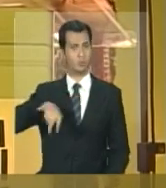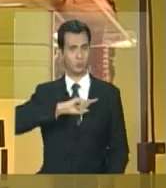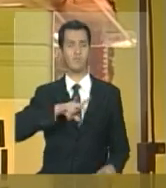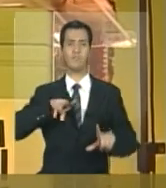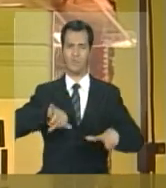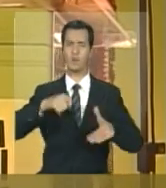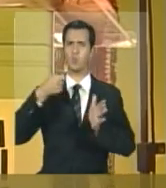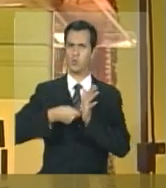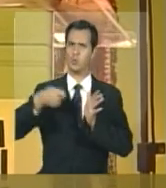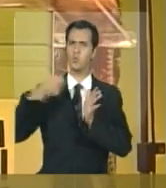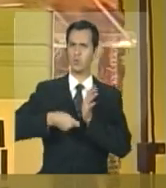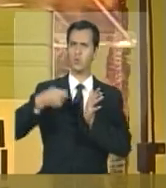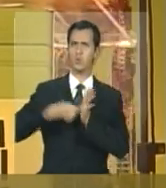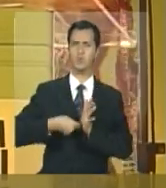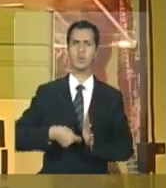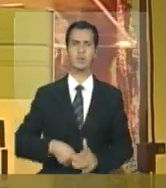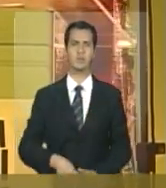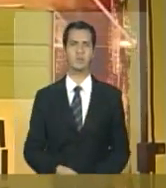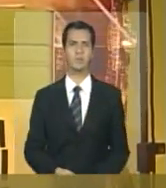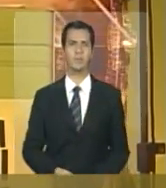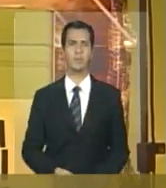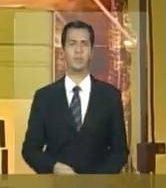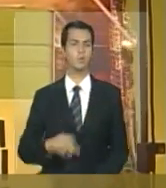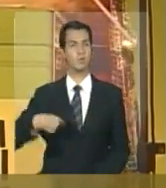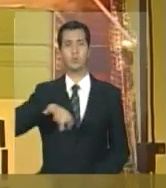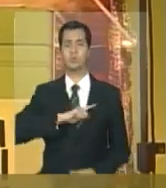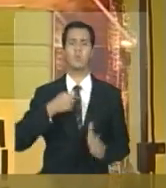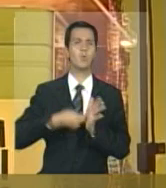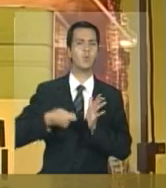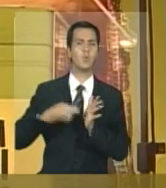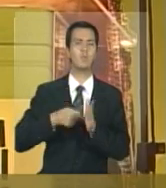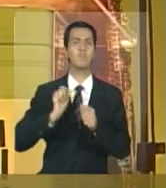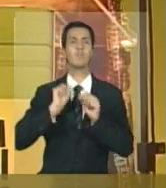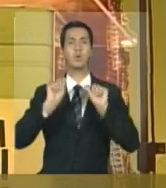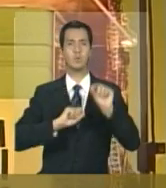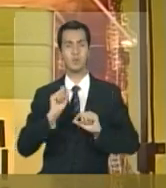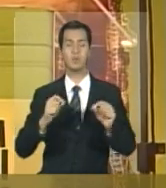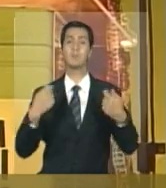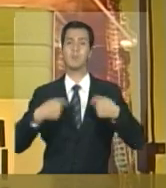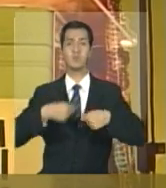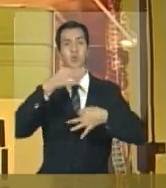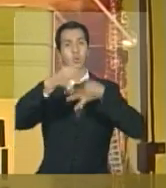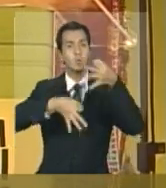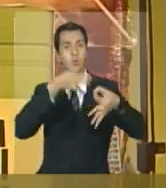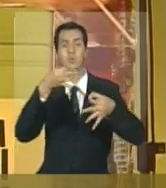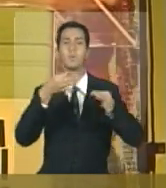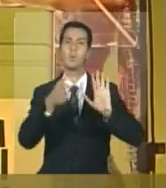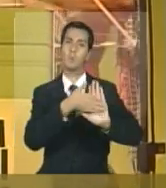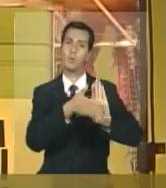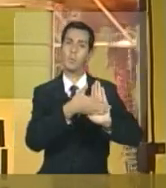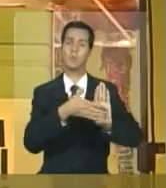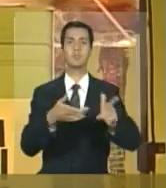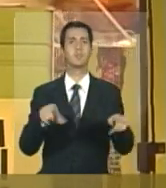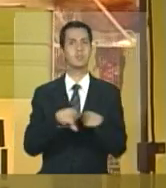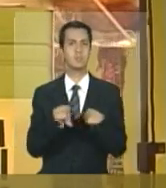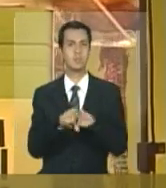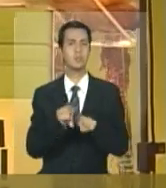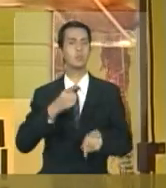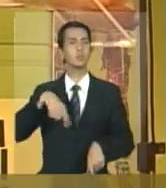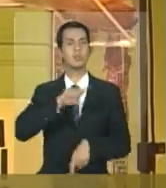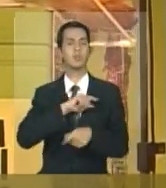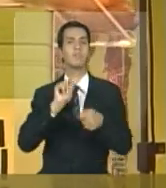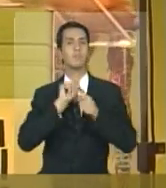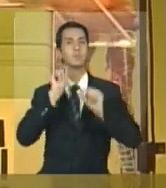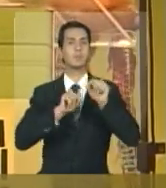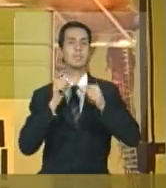parte. E fazer a nossa parte é contribuir com propostas, fazer a nossa parte é fazer a